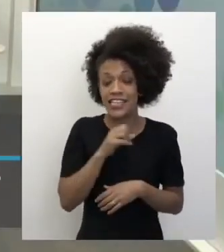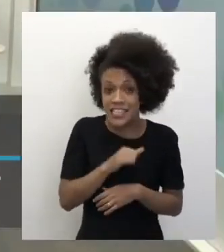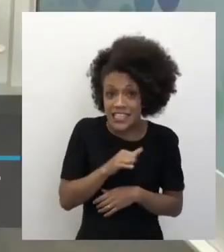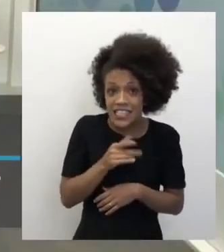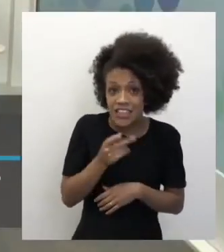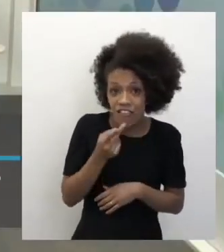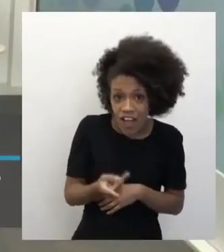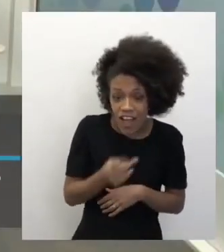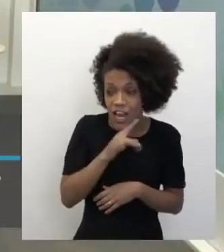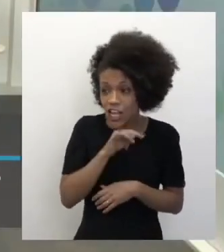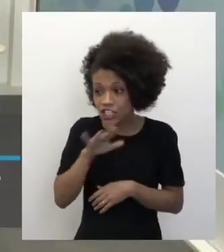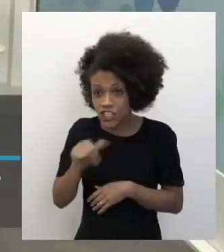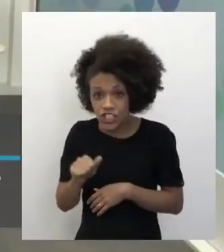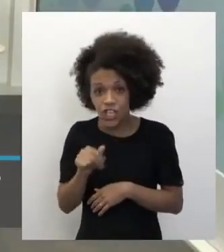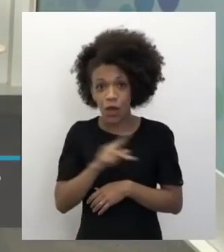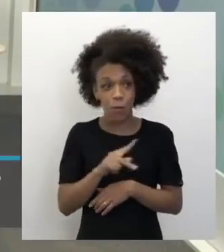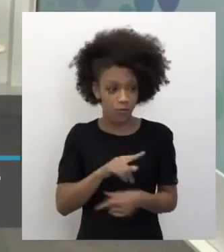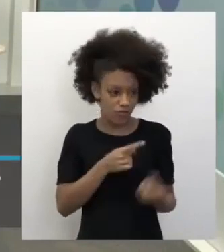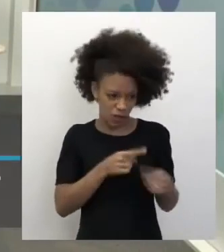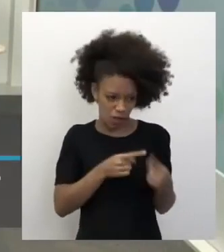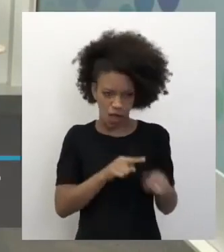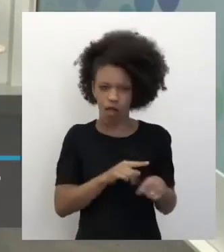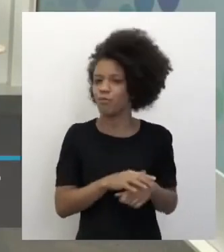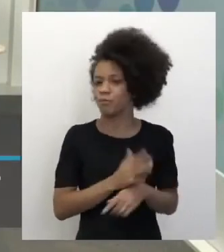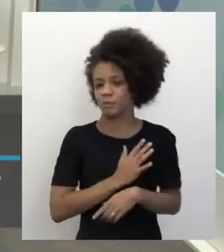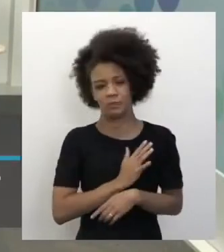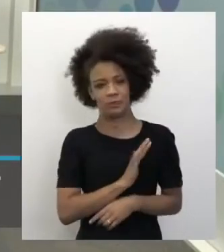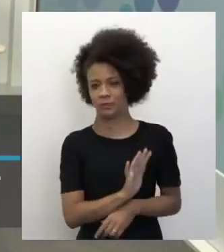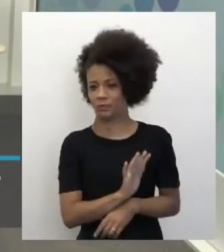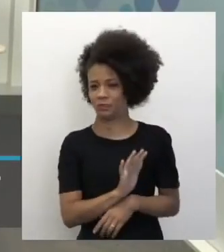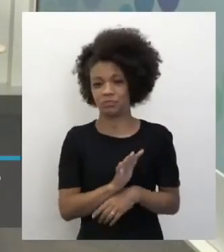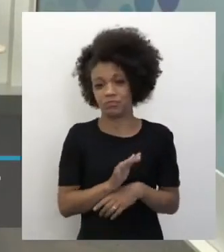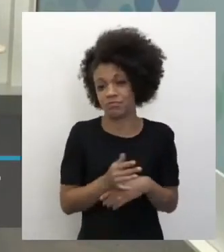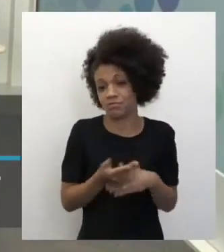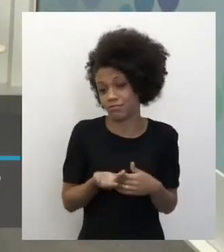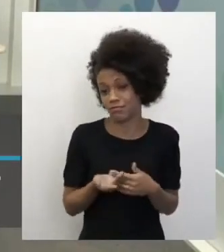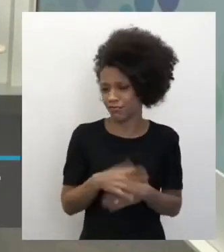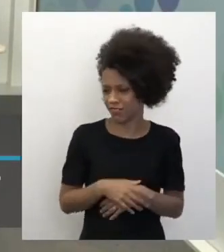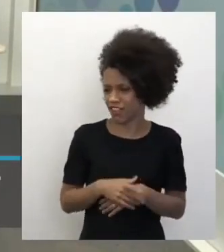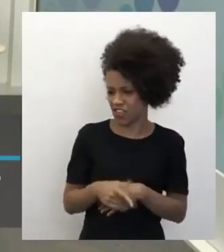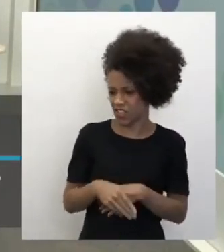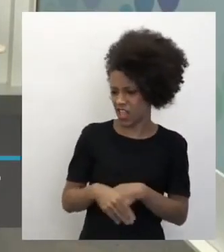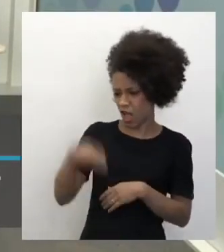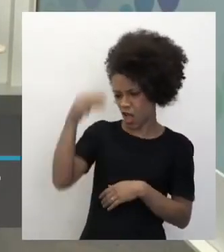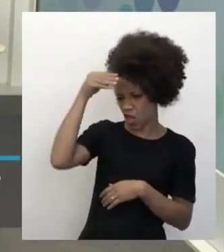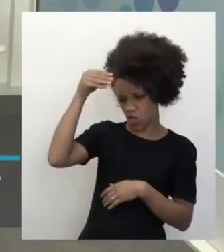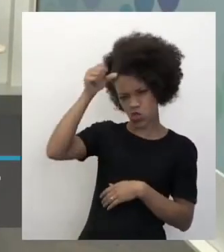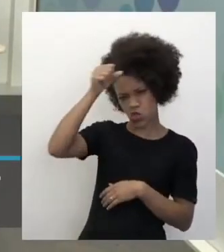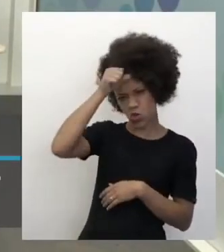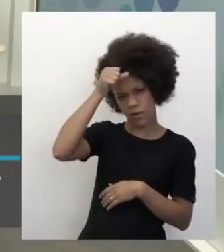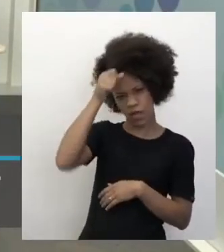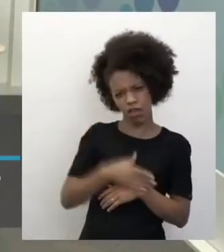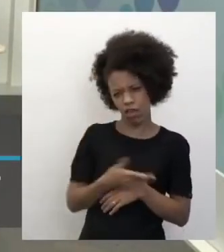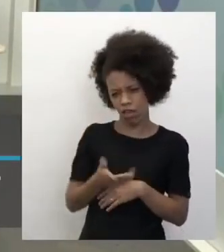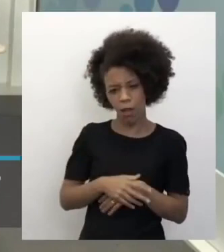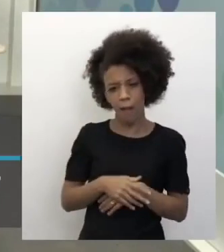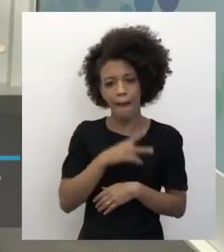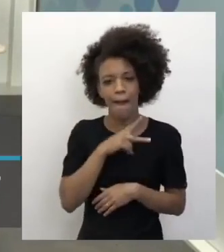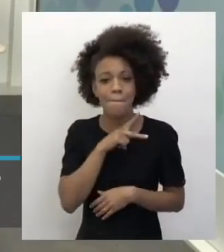professores brigam. Ah, o professor não gosta. Ah, você é meu sobrinho? É. Eu falo